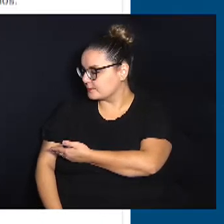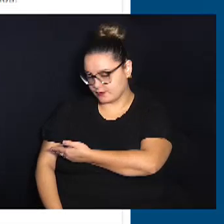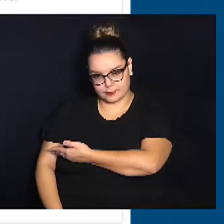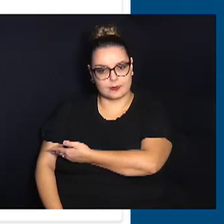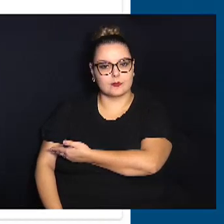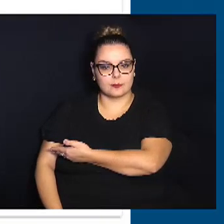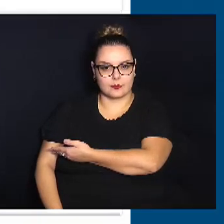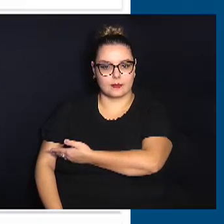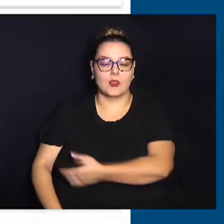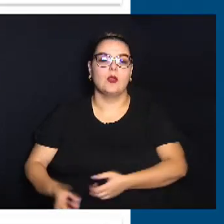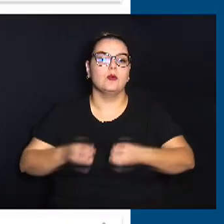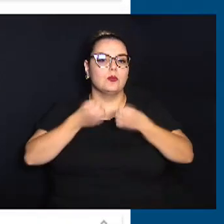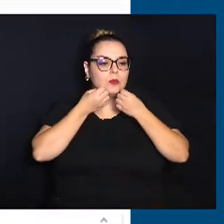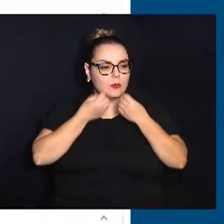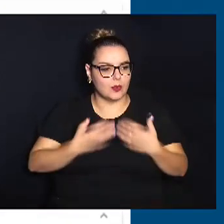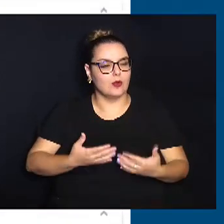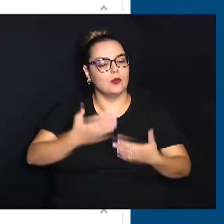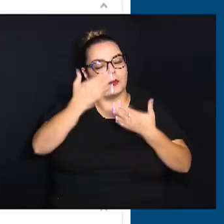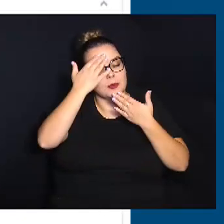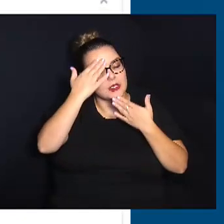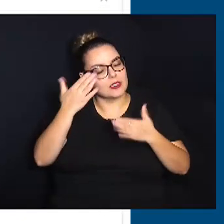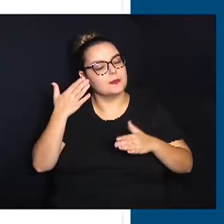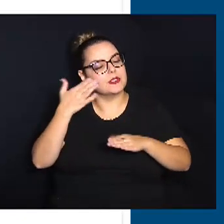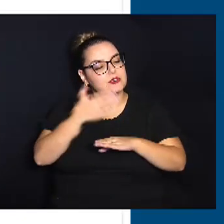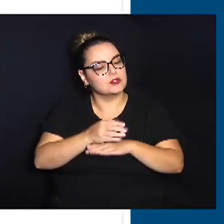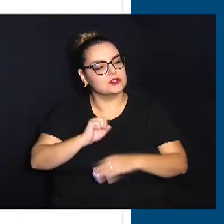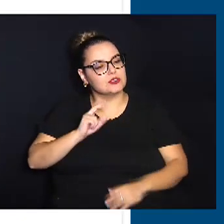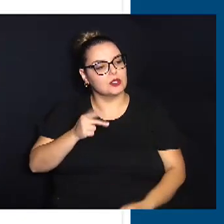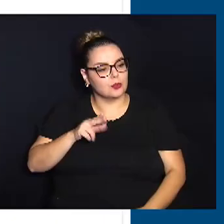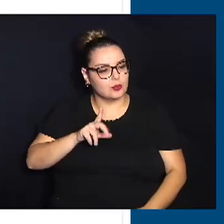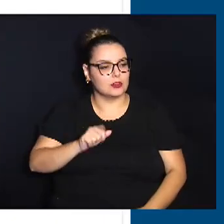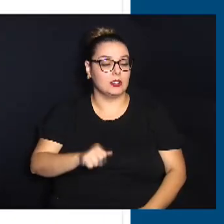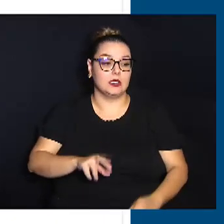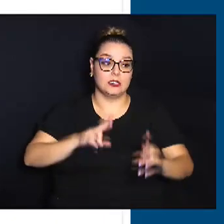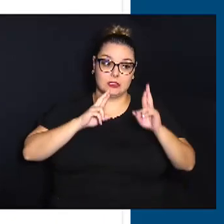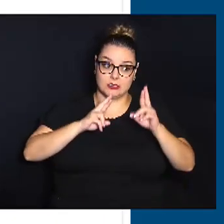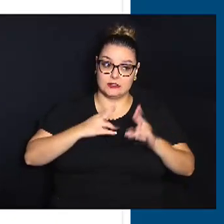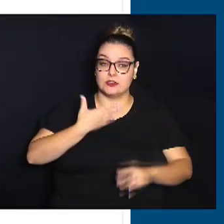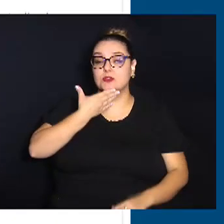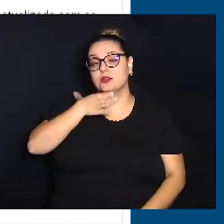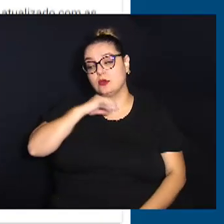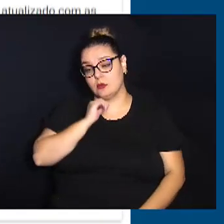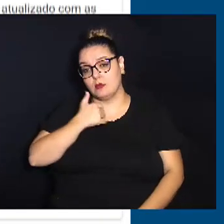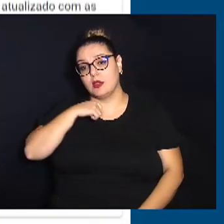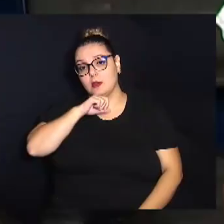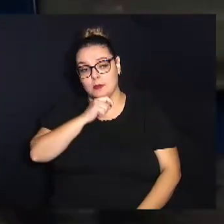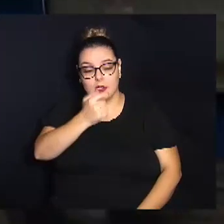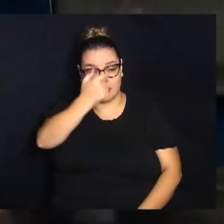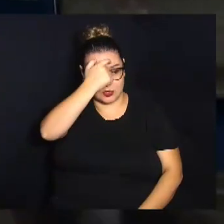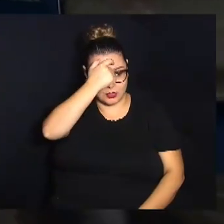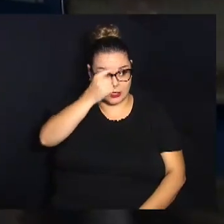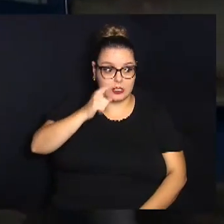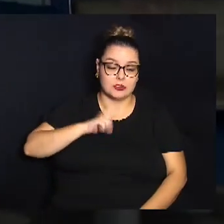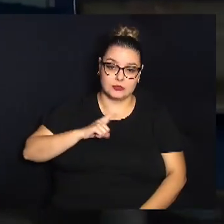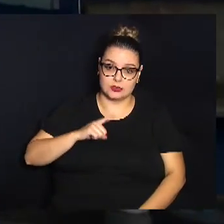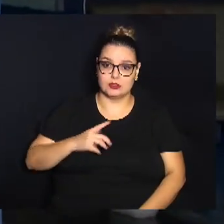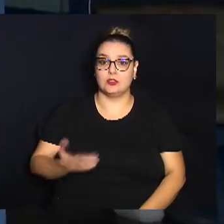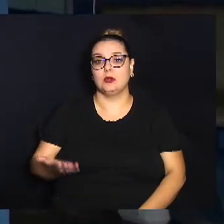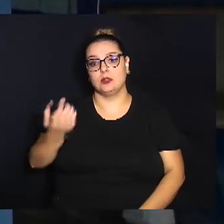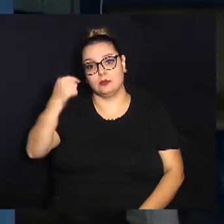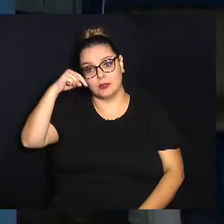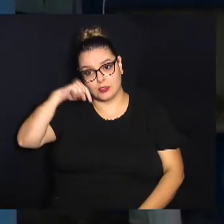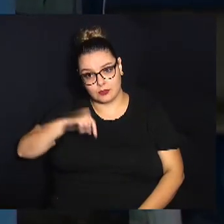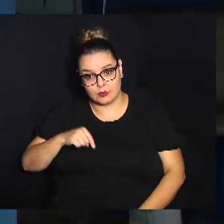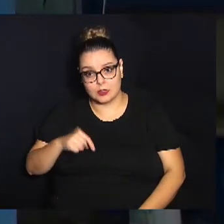vacina.campinas.sp.gov.br. Muito obrigada pela sua participação. A gente deseja que os pais tenham essa conscientização, que venham